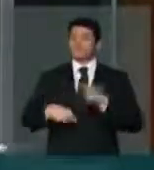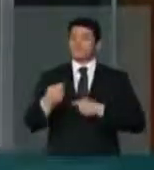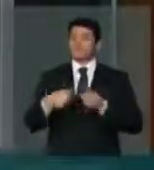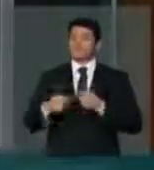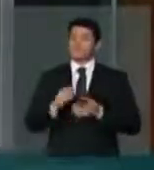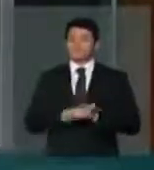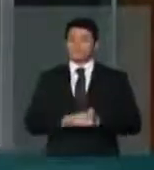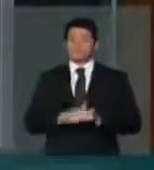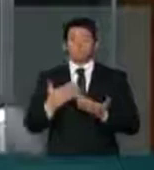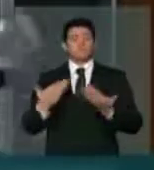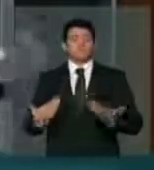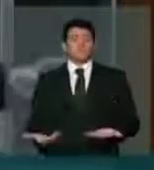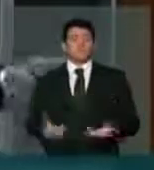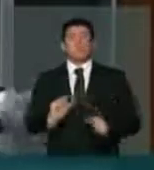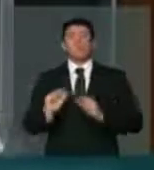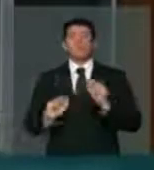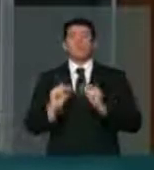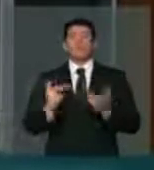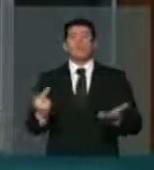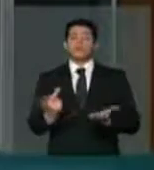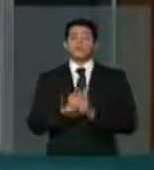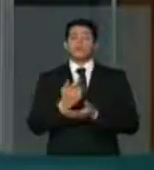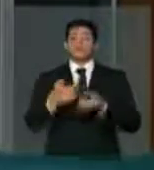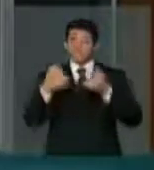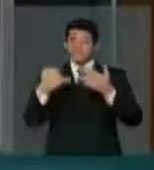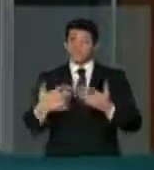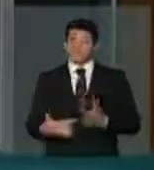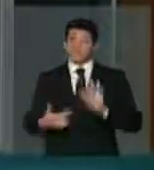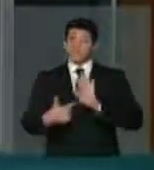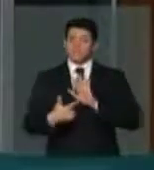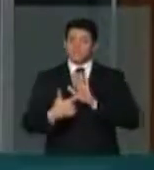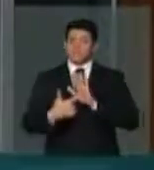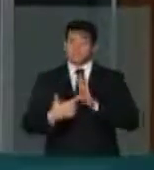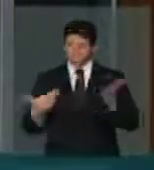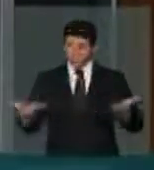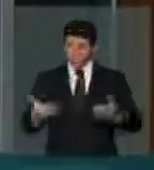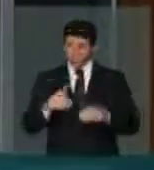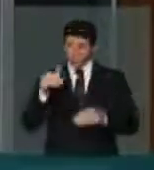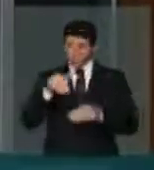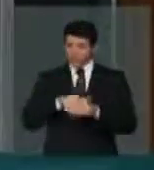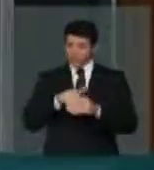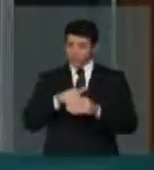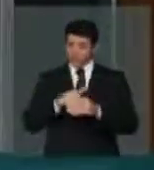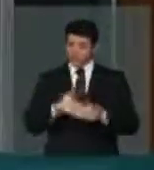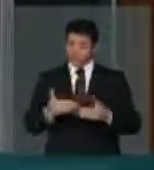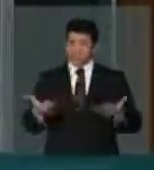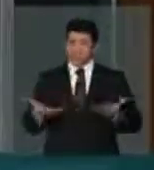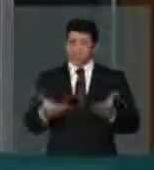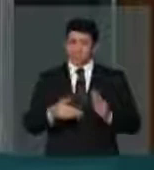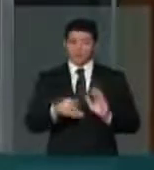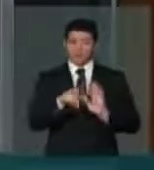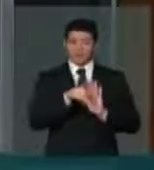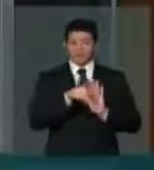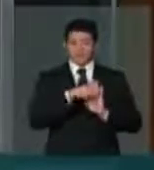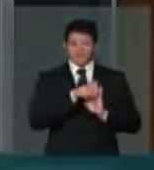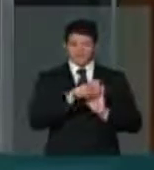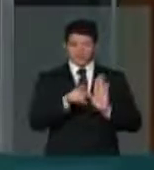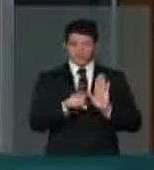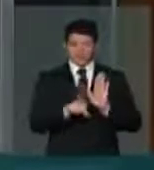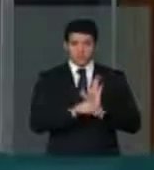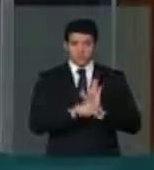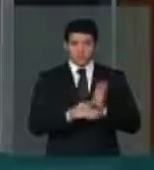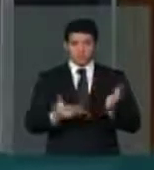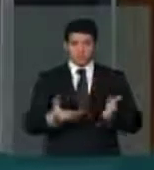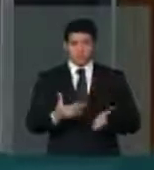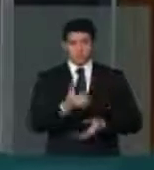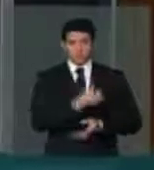Meus amigos, o que está em jogo na votação das medidas provisórias no dia de hoje